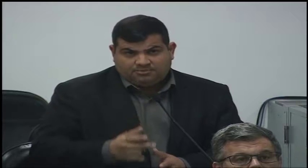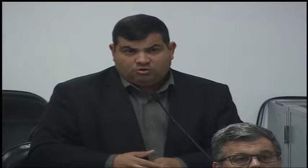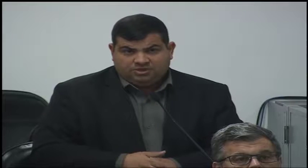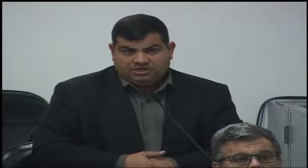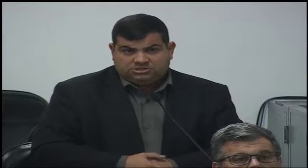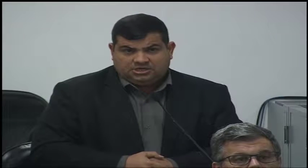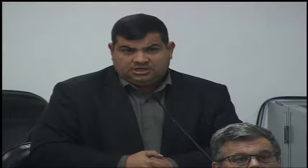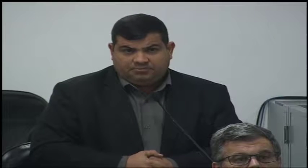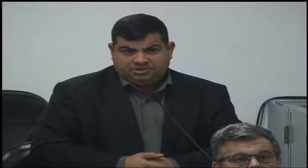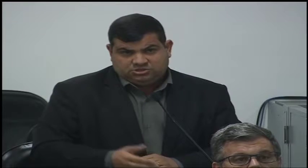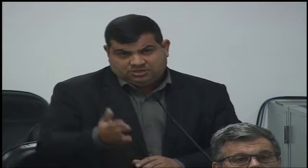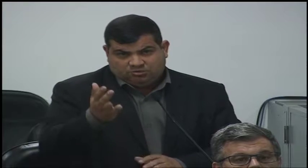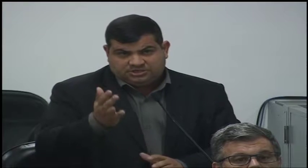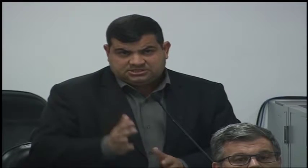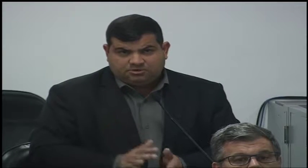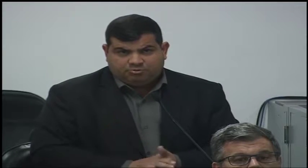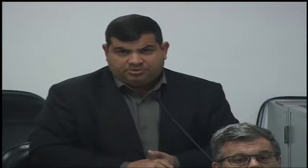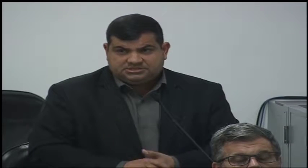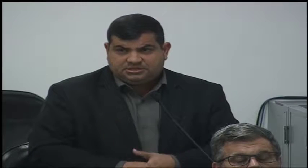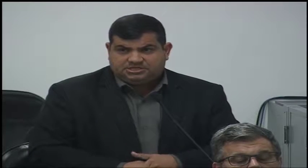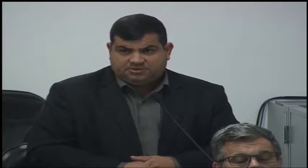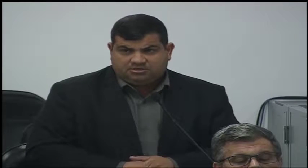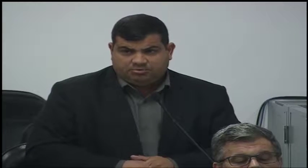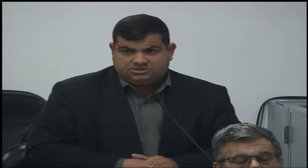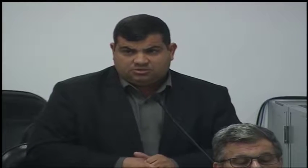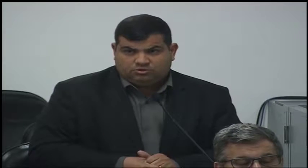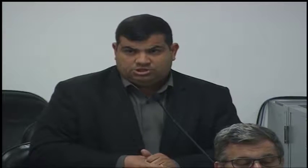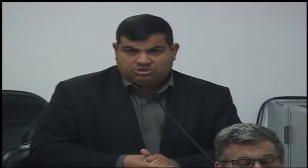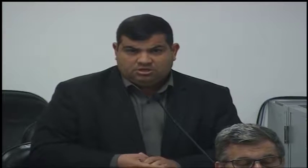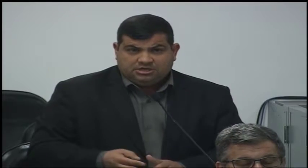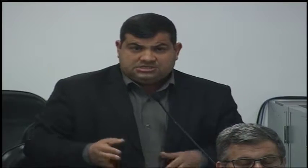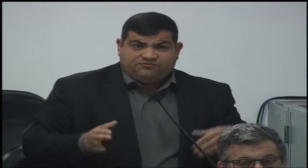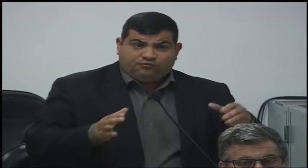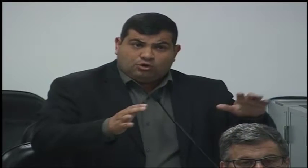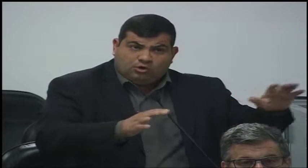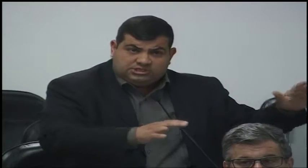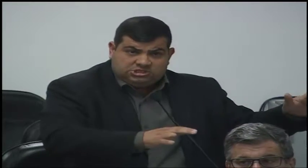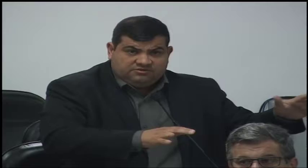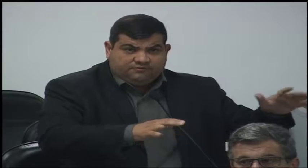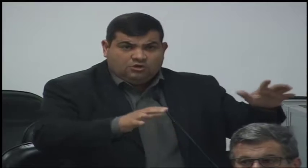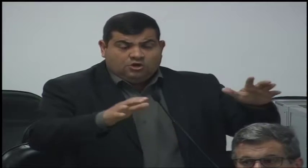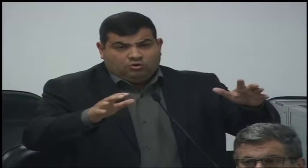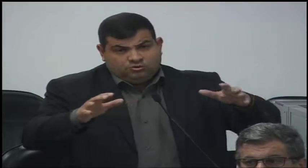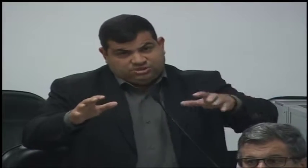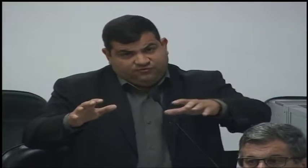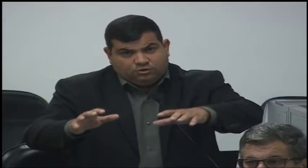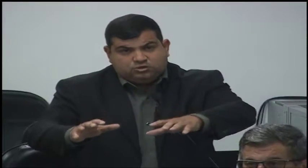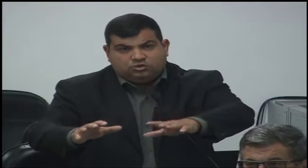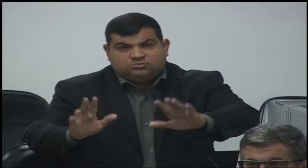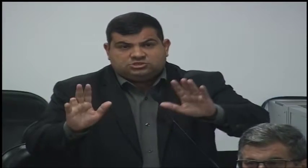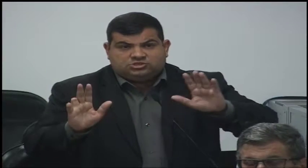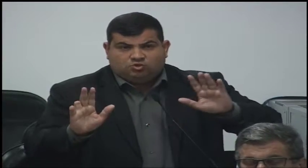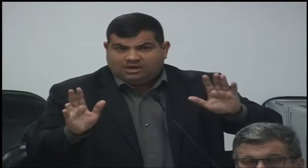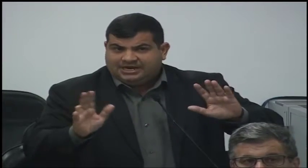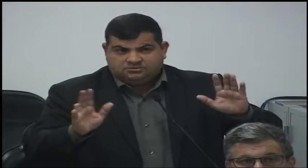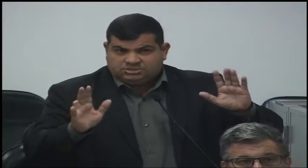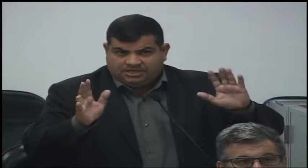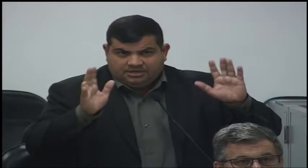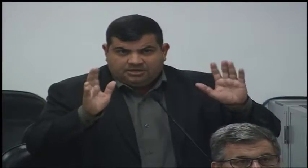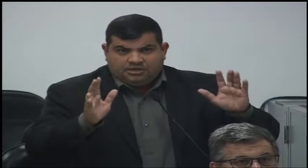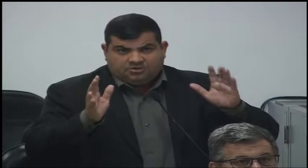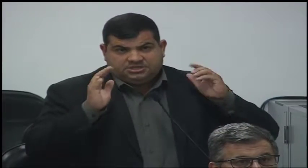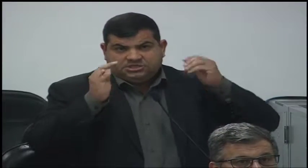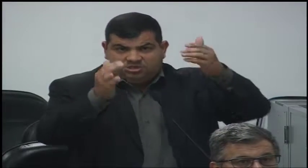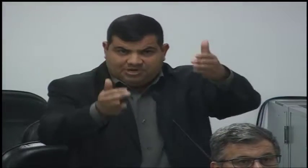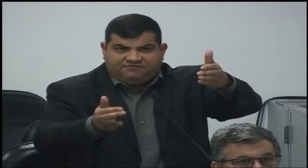pode verbalmente pedir a correção para o presidente para que possa ser corrigido, se for coletivo ou se for os ônibus de escolar, não